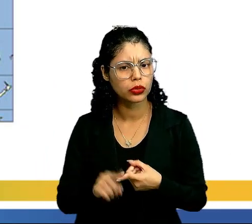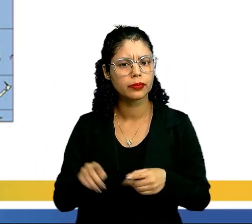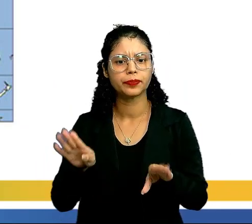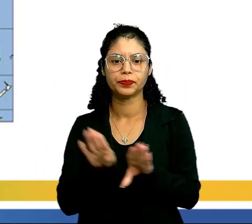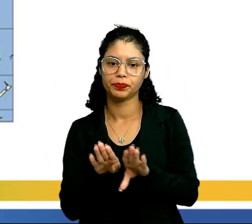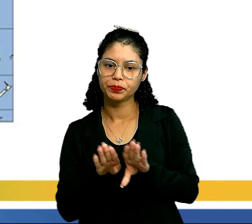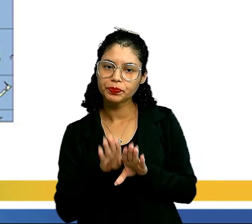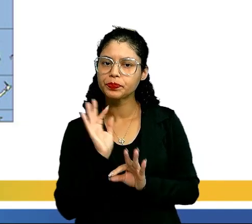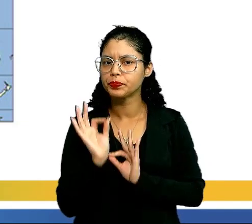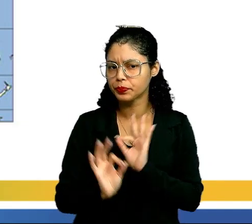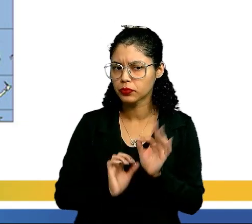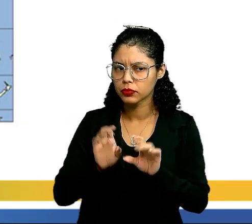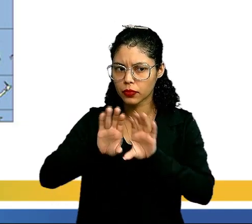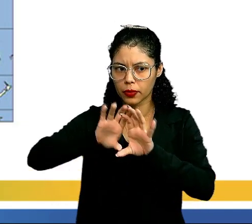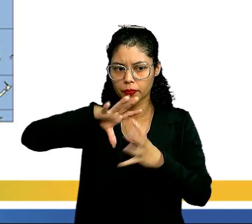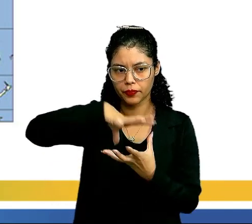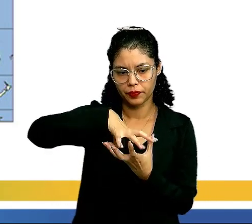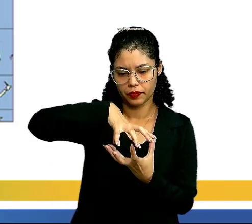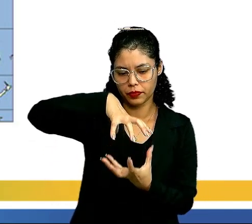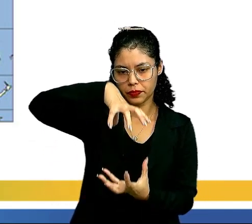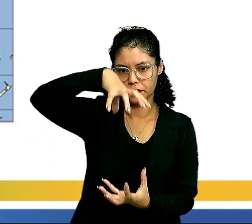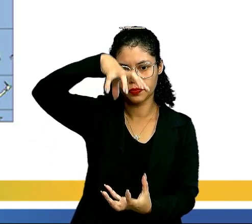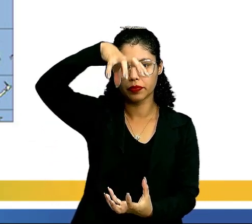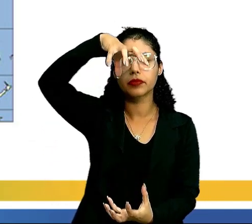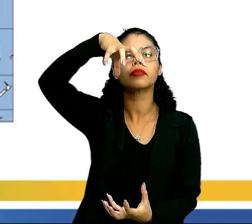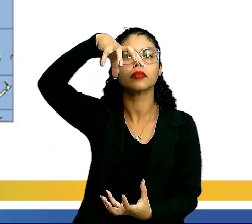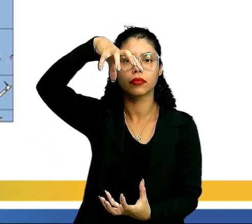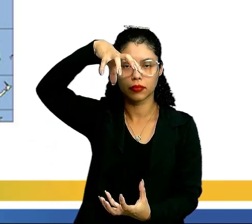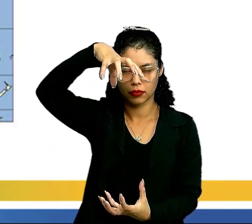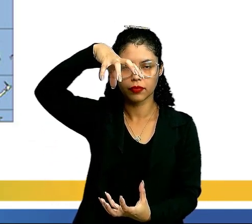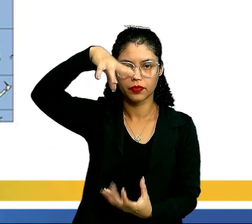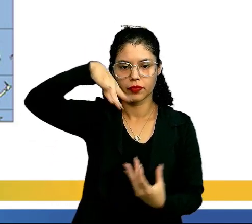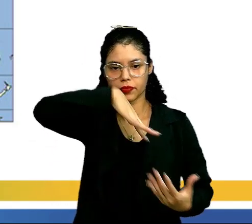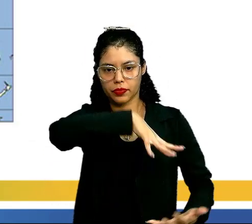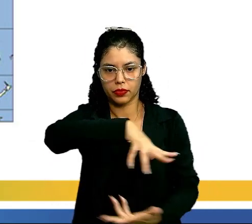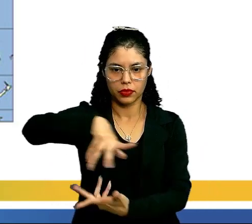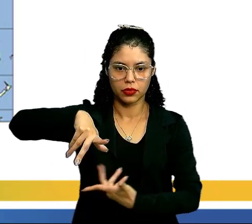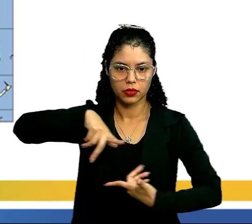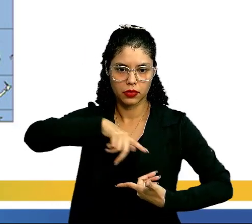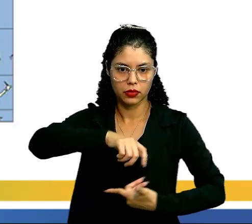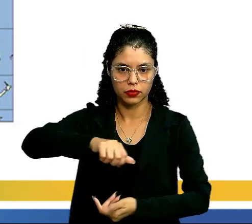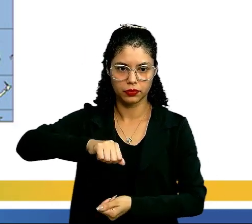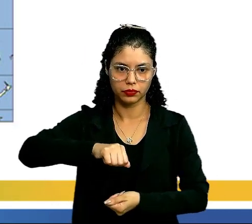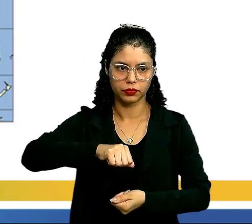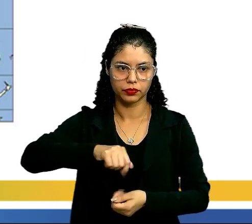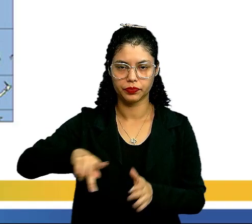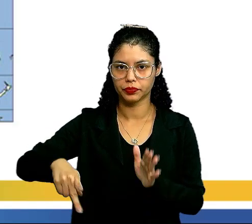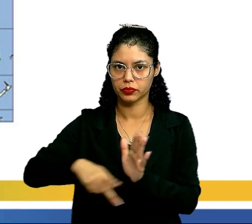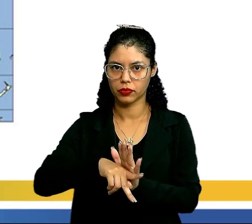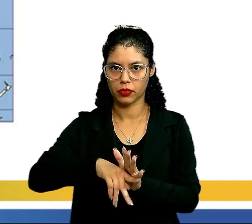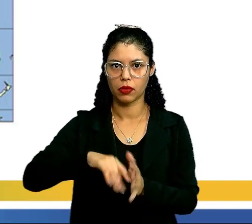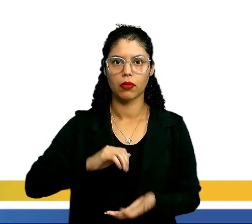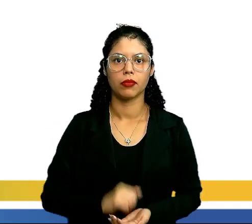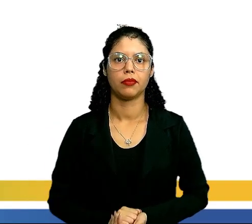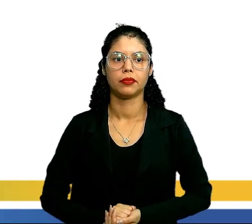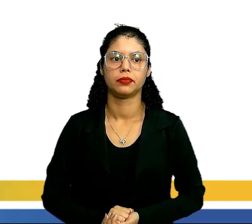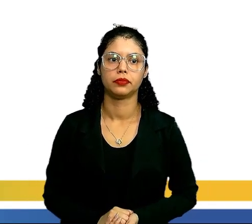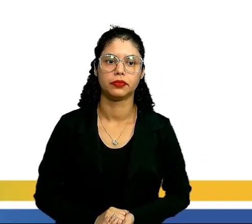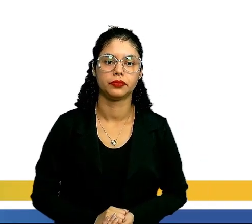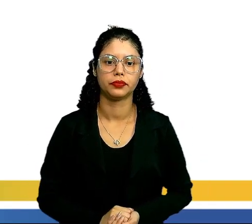projeção cilíndrica? Porque é a projeção da Terra sobre um cilindro, simples